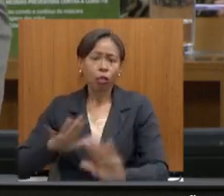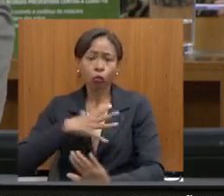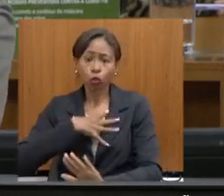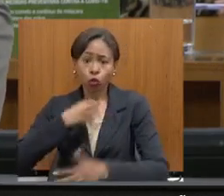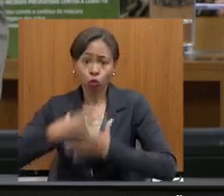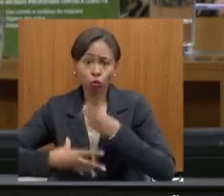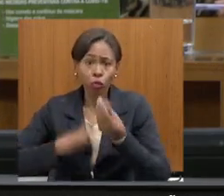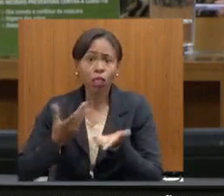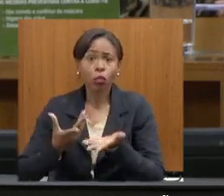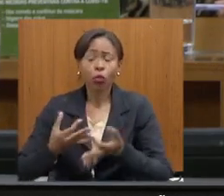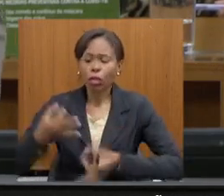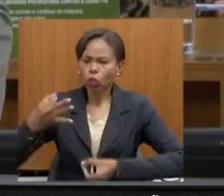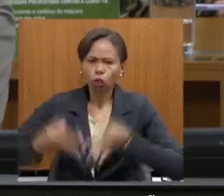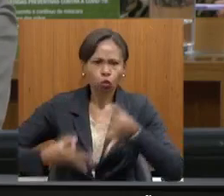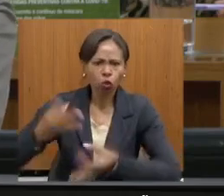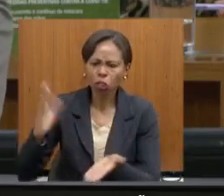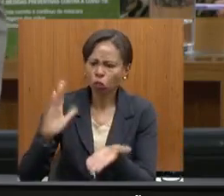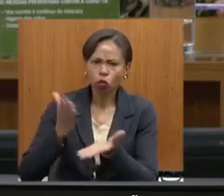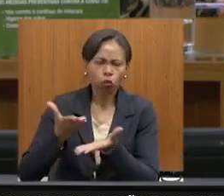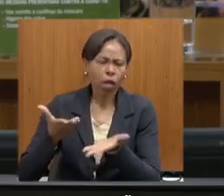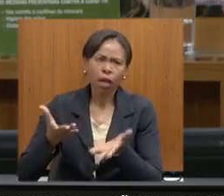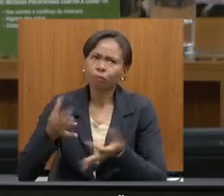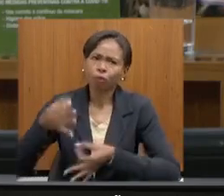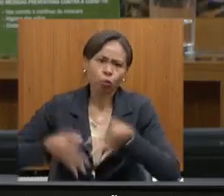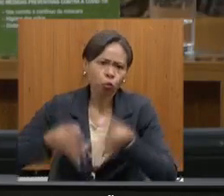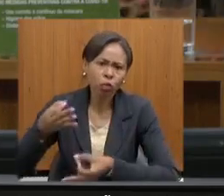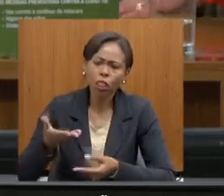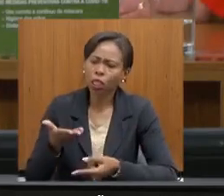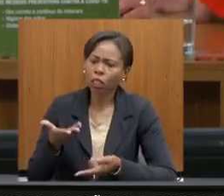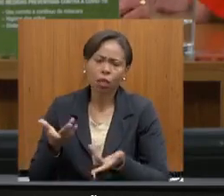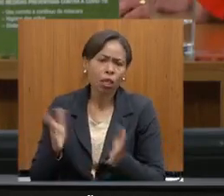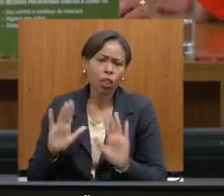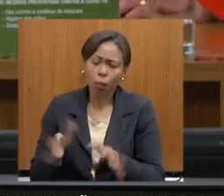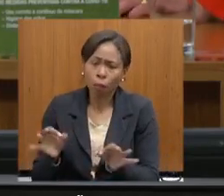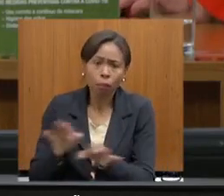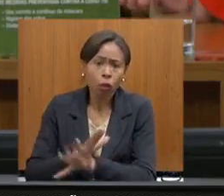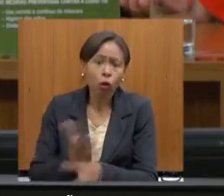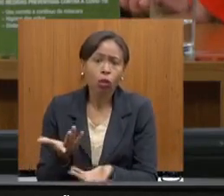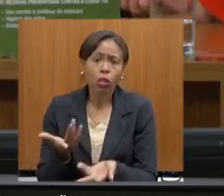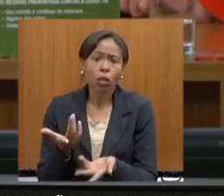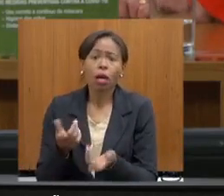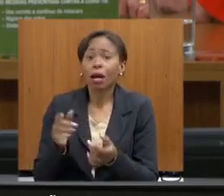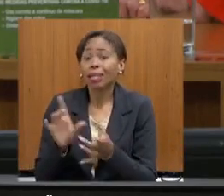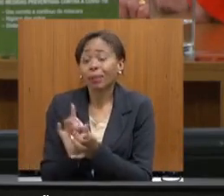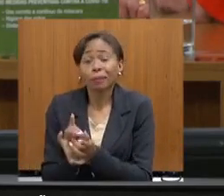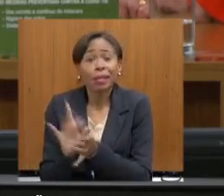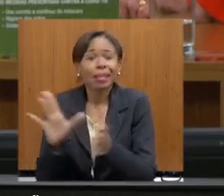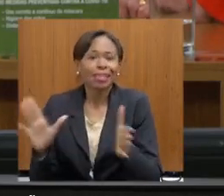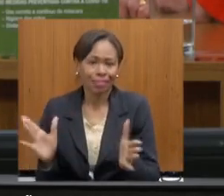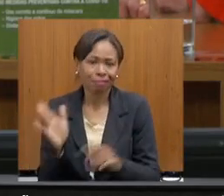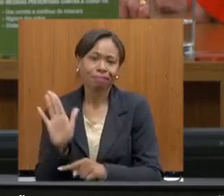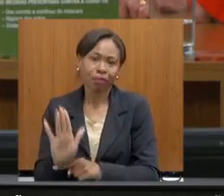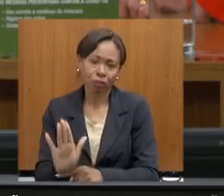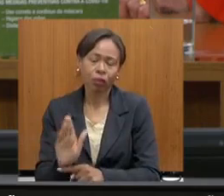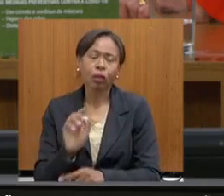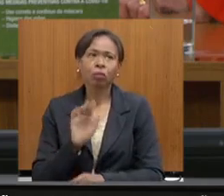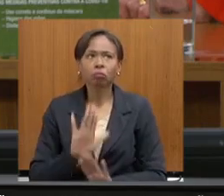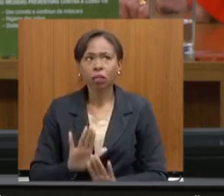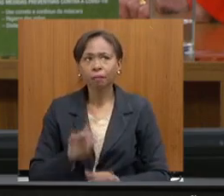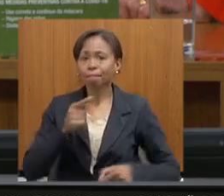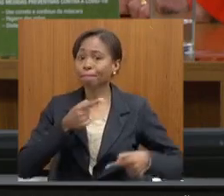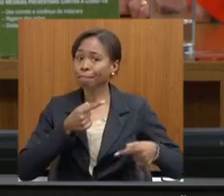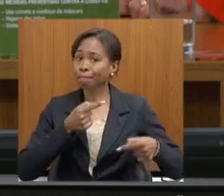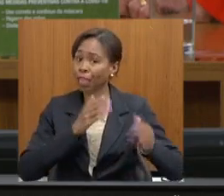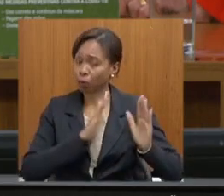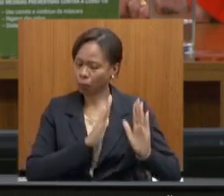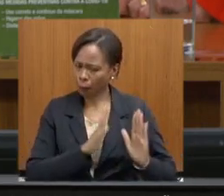segurança jurídica acesso a crédito e Oi tantas outras benesses aí a por isso que eu de início meio e